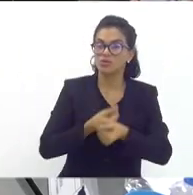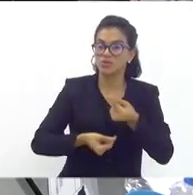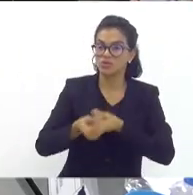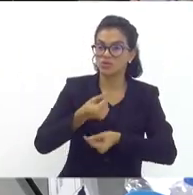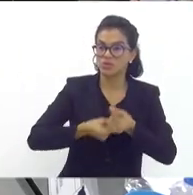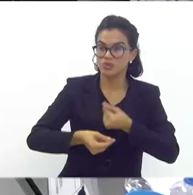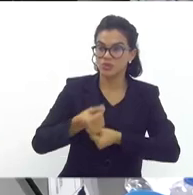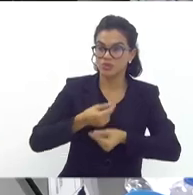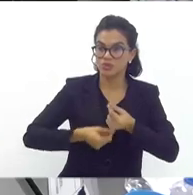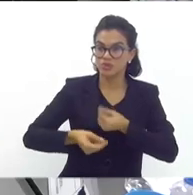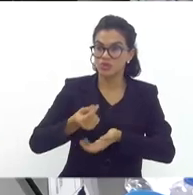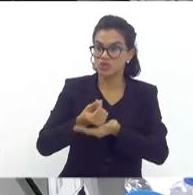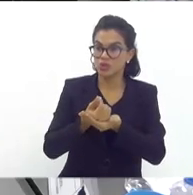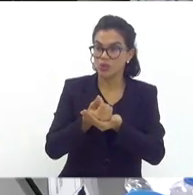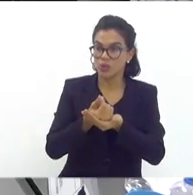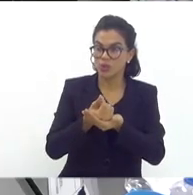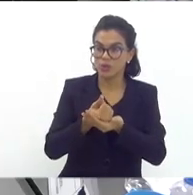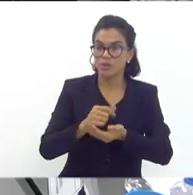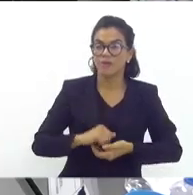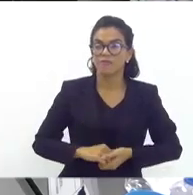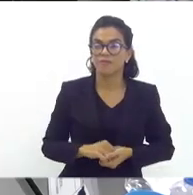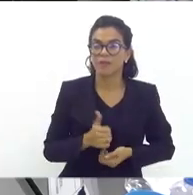para integrar